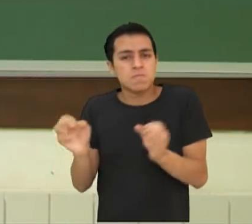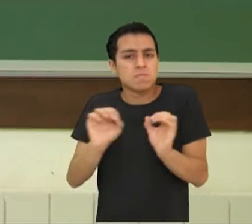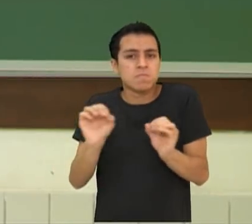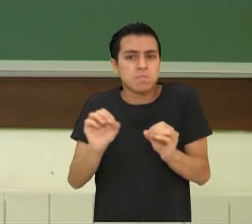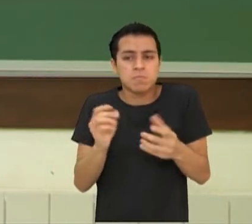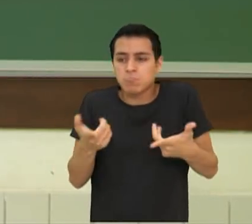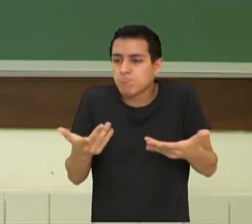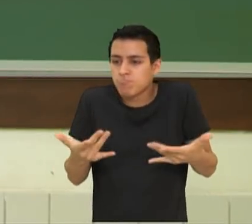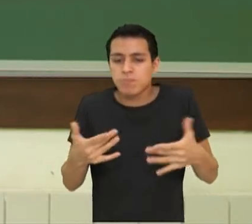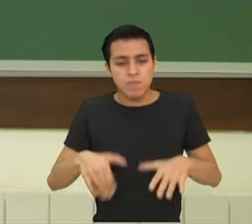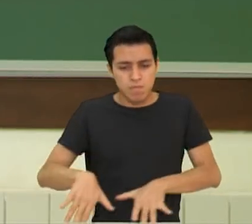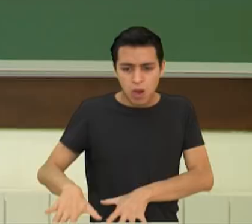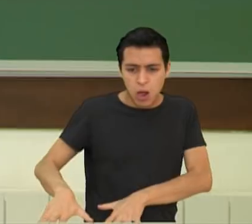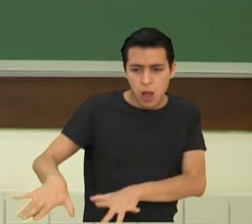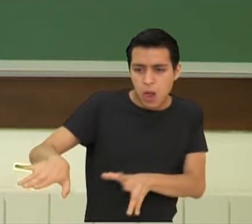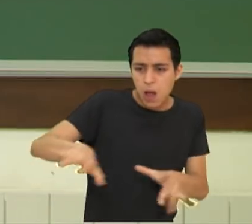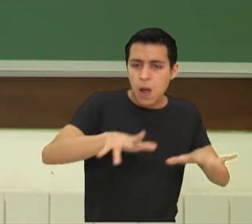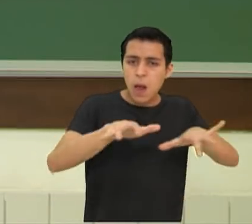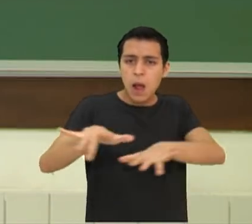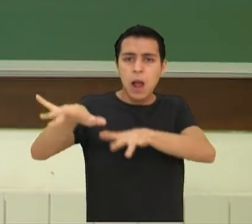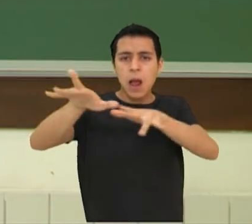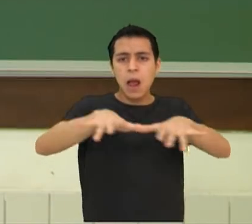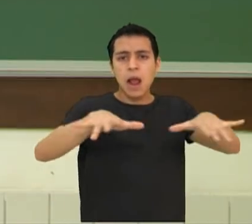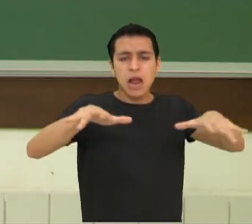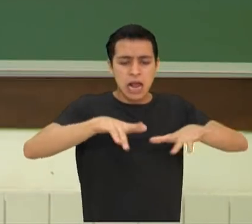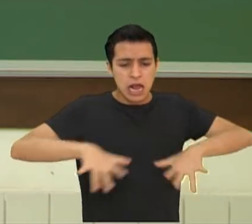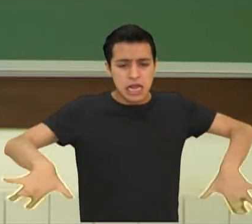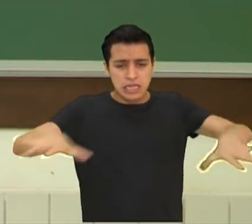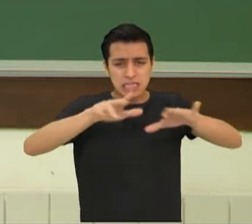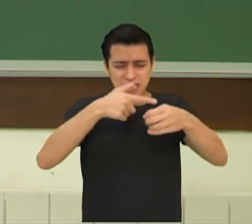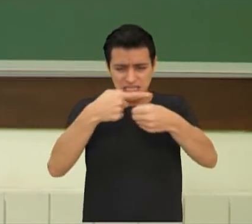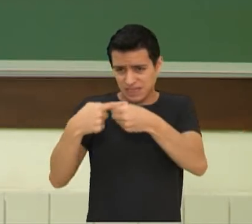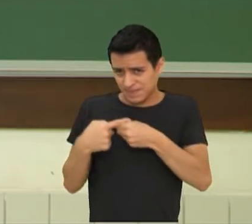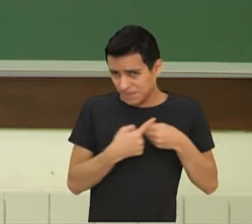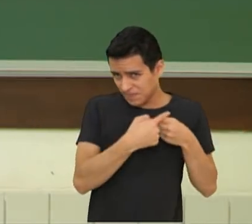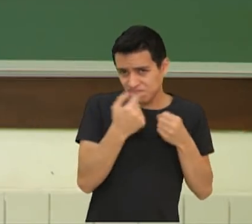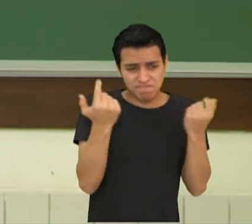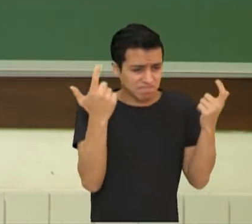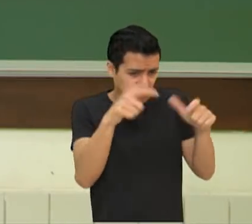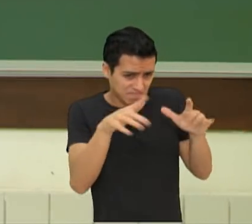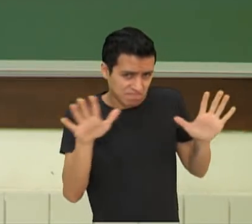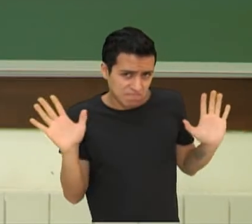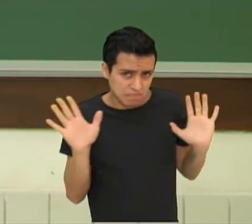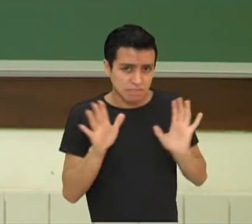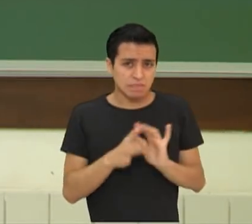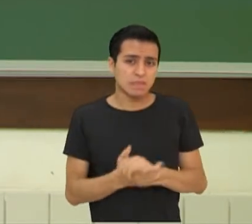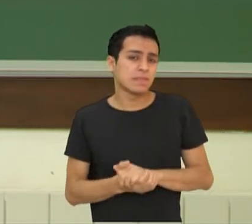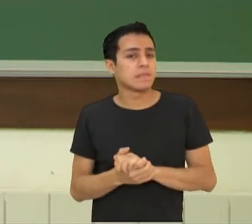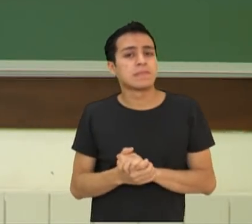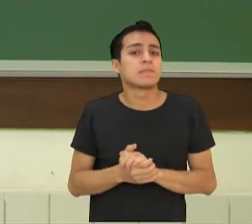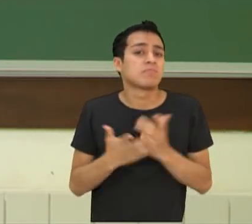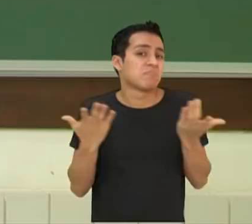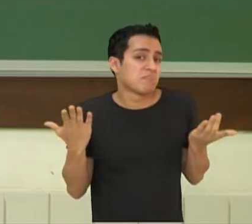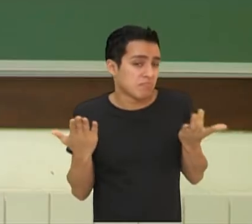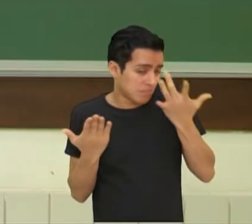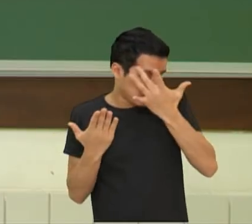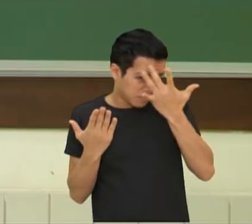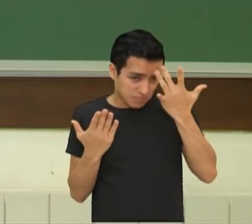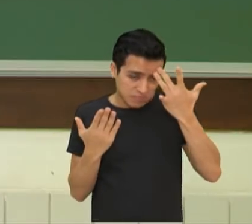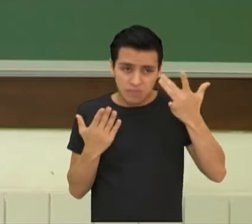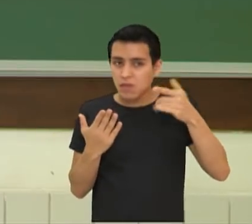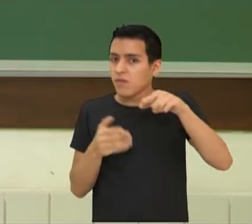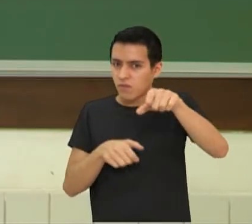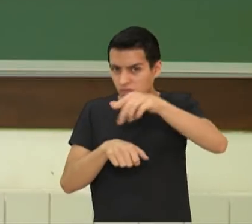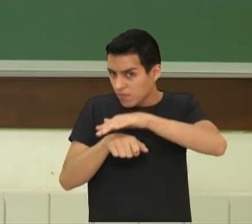toda e acaba acontecendo um alagamento na cidade ou numa determinada região. E as pessoas,